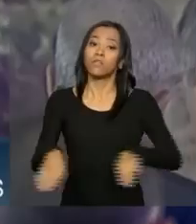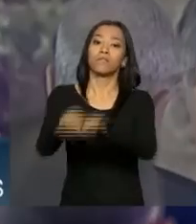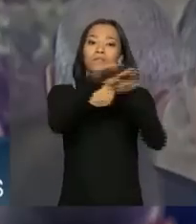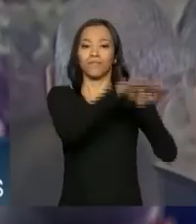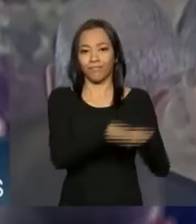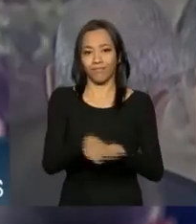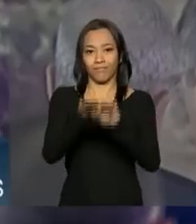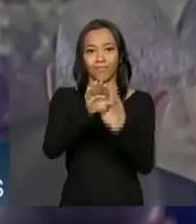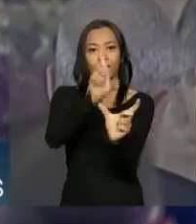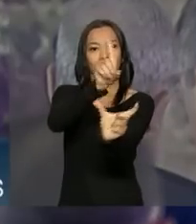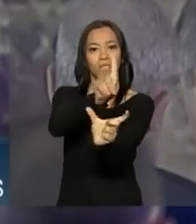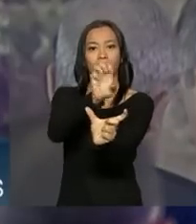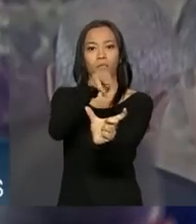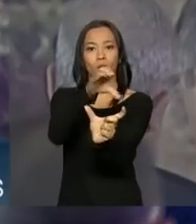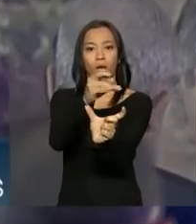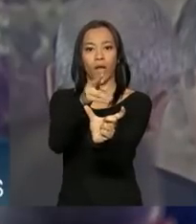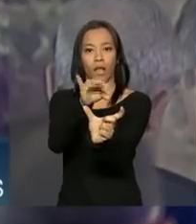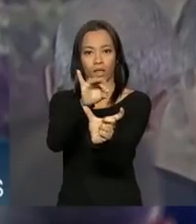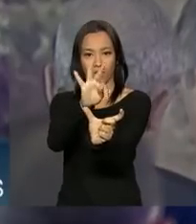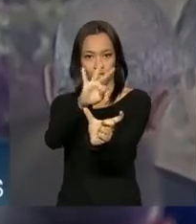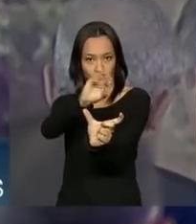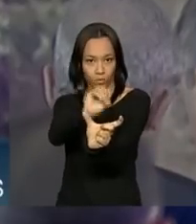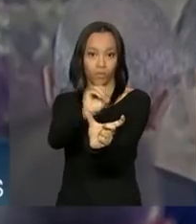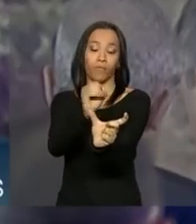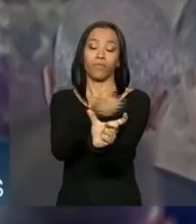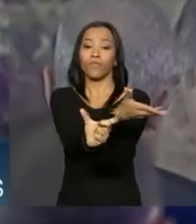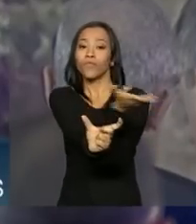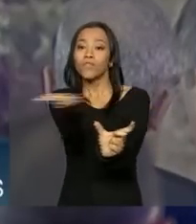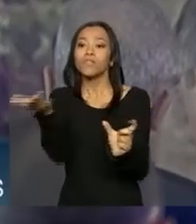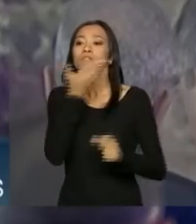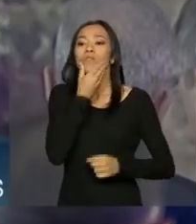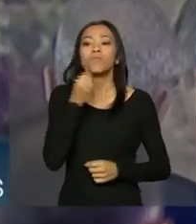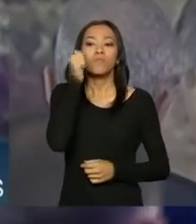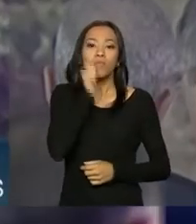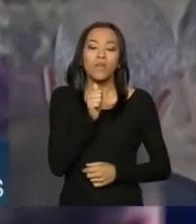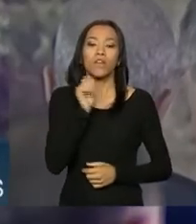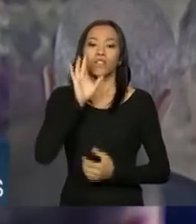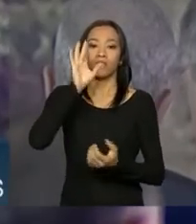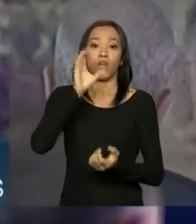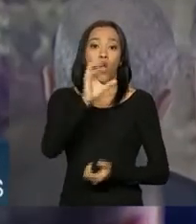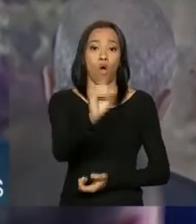e democrático. Senhoras e senhores oficiais generais,